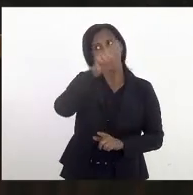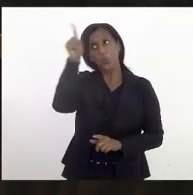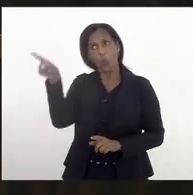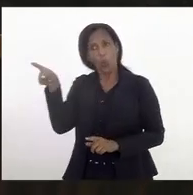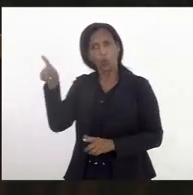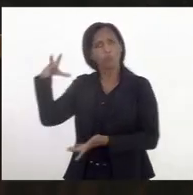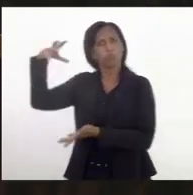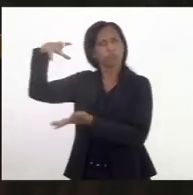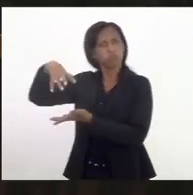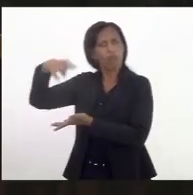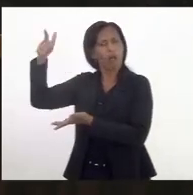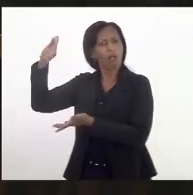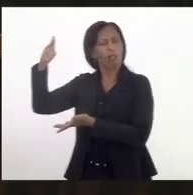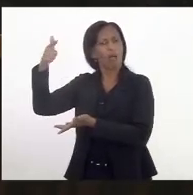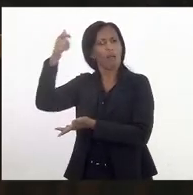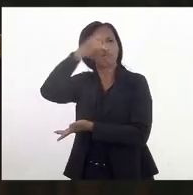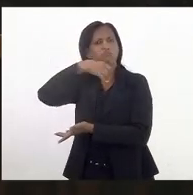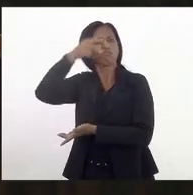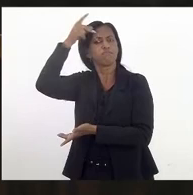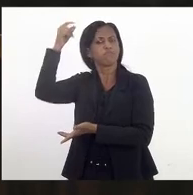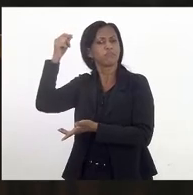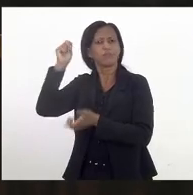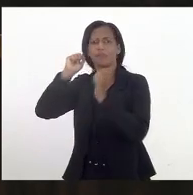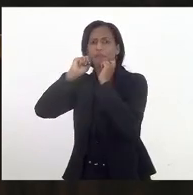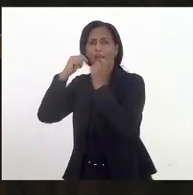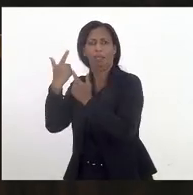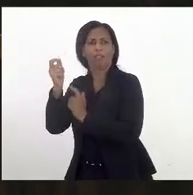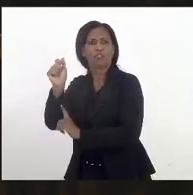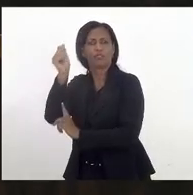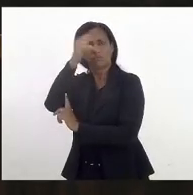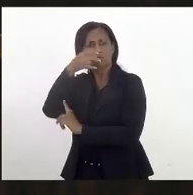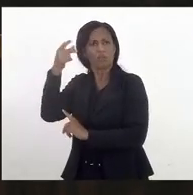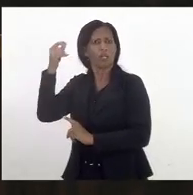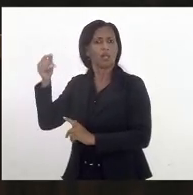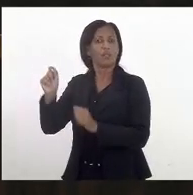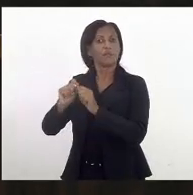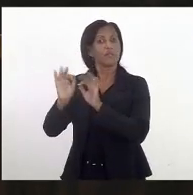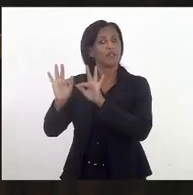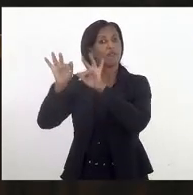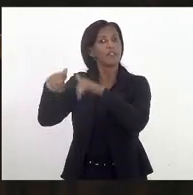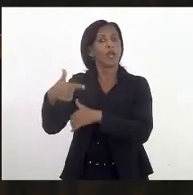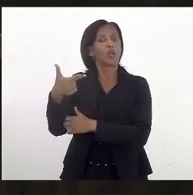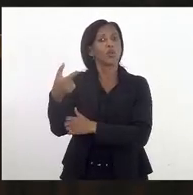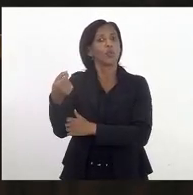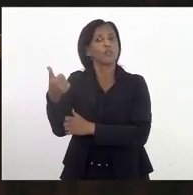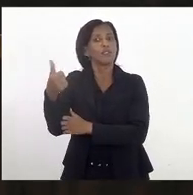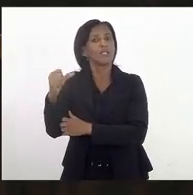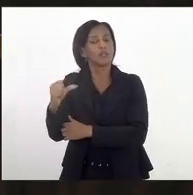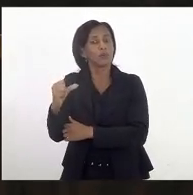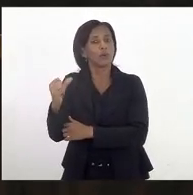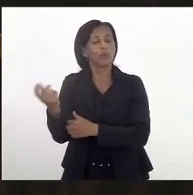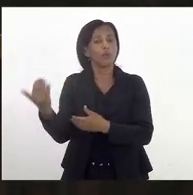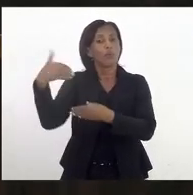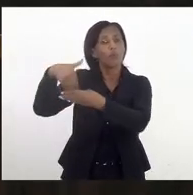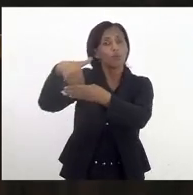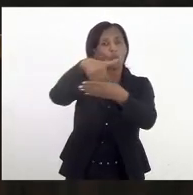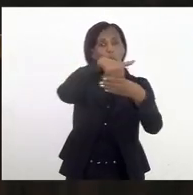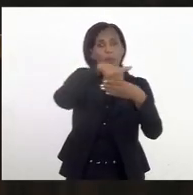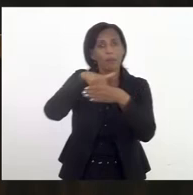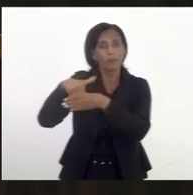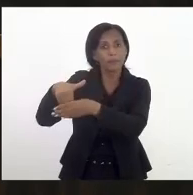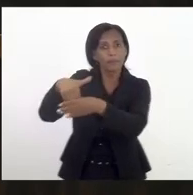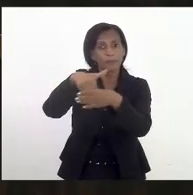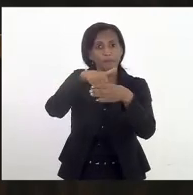no plenário que fizemos no final hoje de 2019 quando nós voltamos